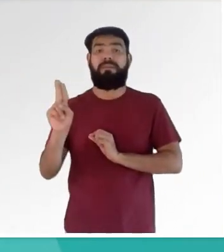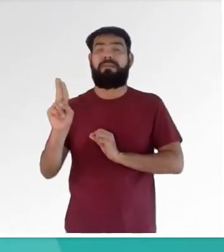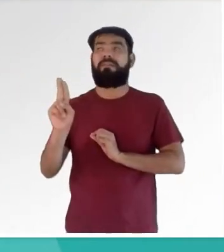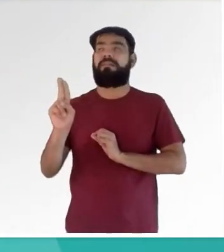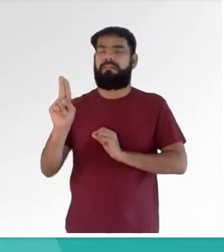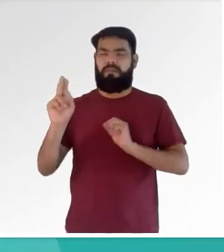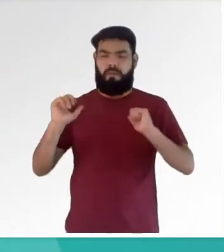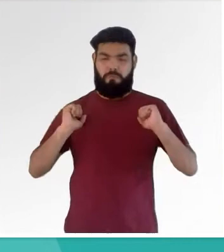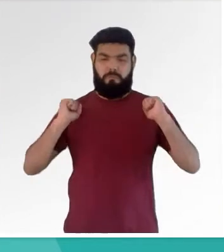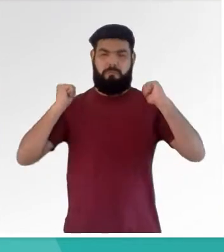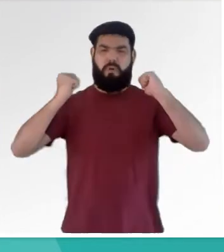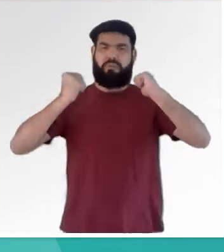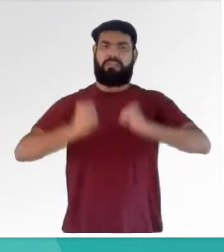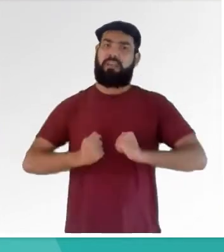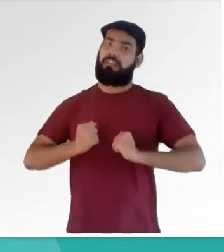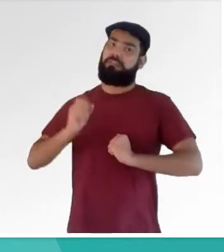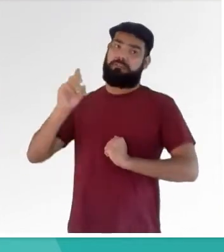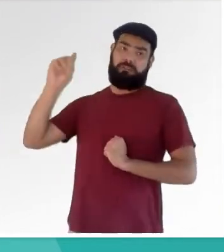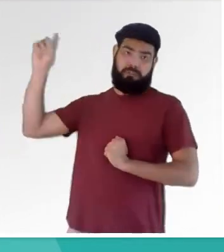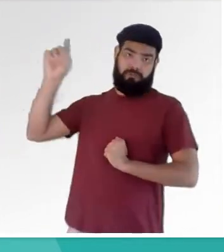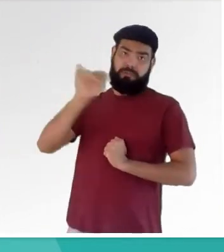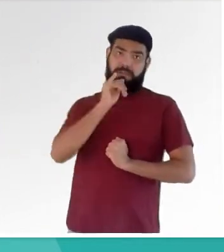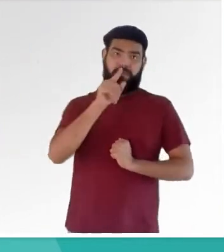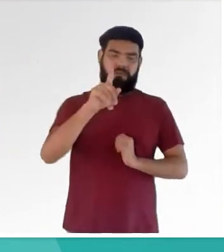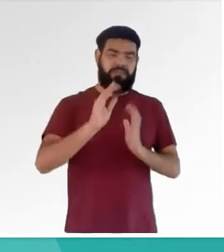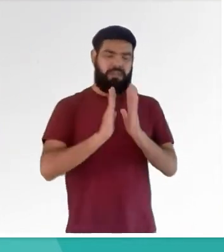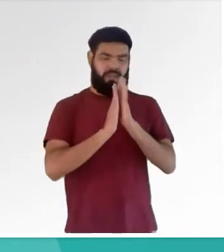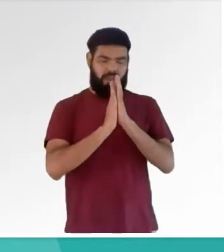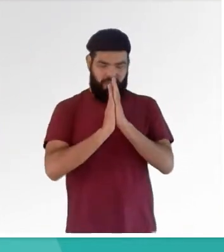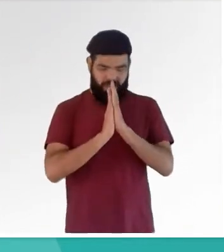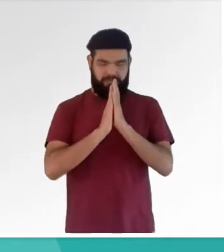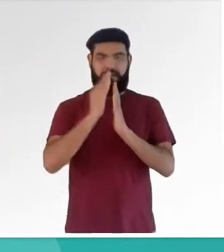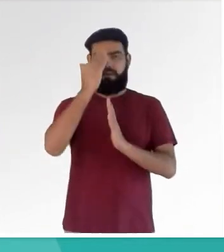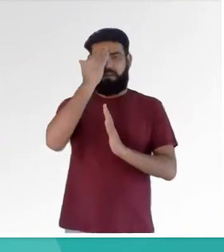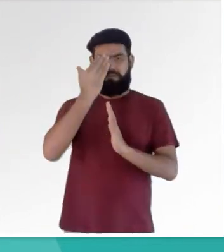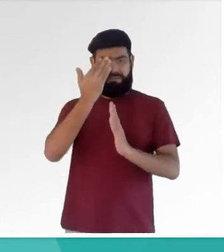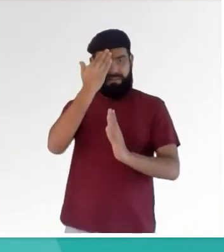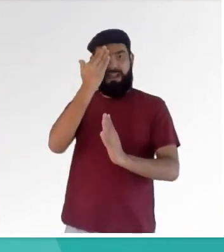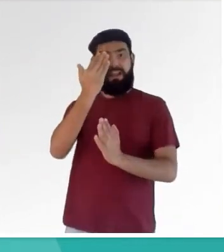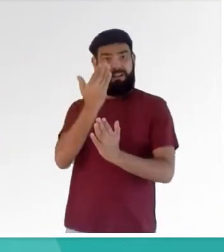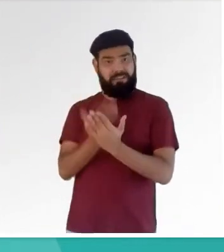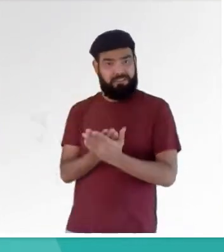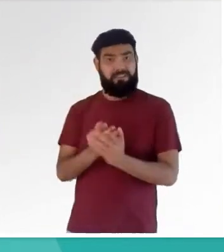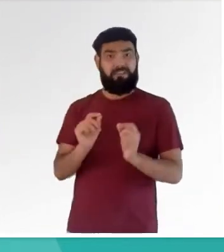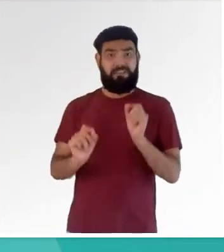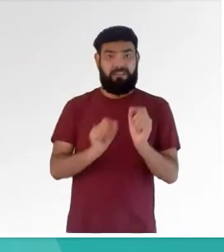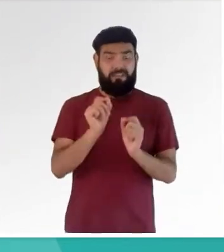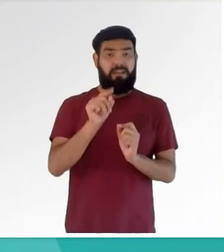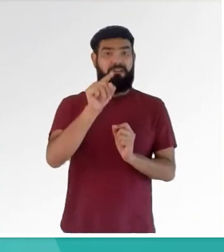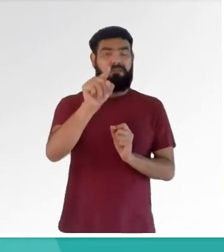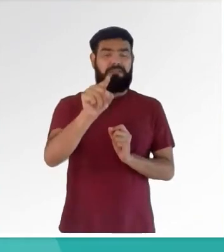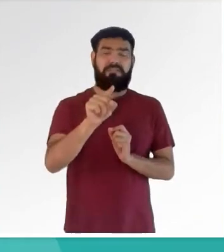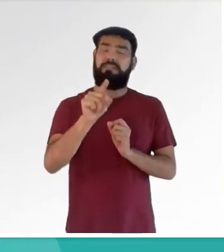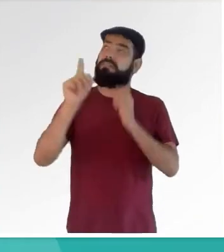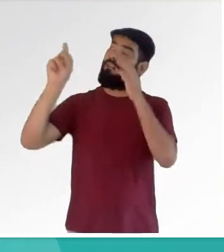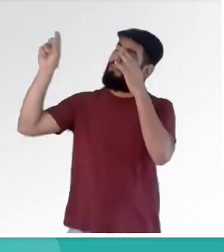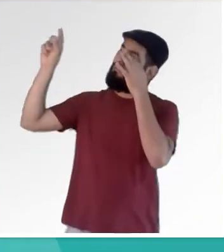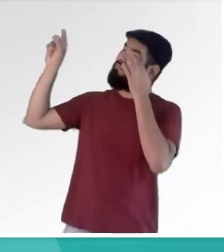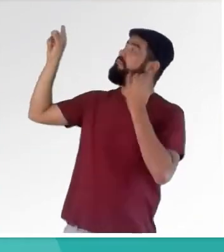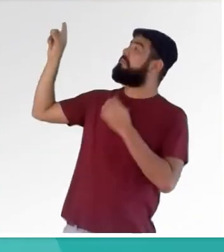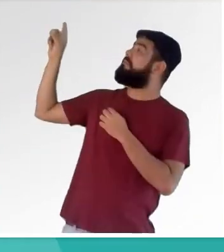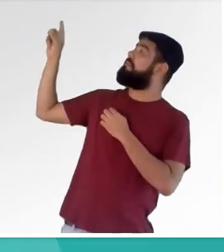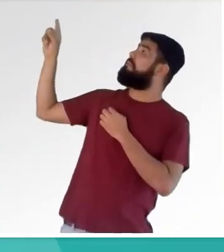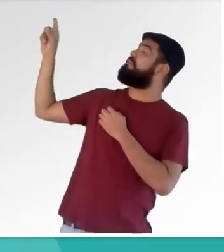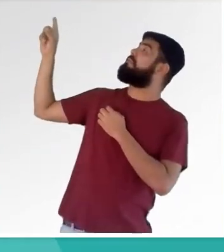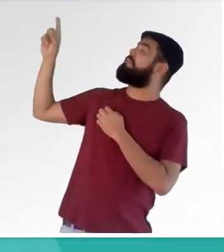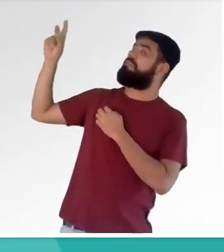sobrenaturais. Quando você reza na sua religião, você acredita que você está sendo escutado por Deus